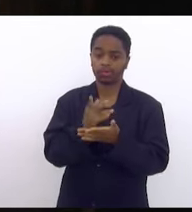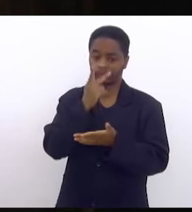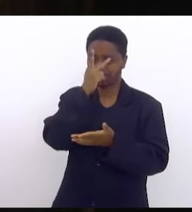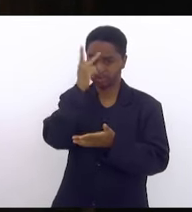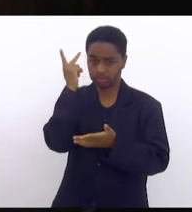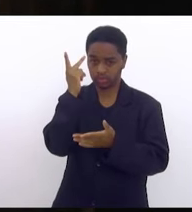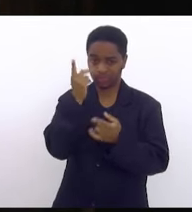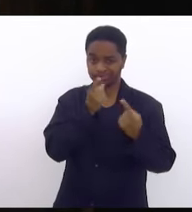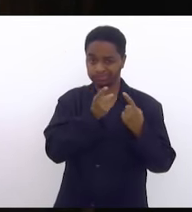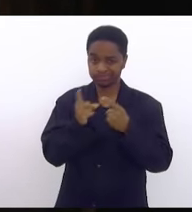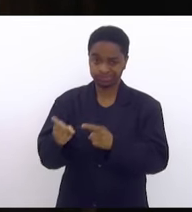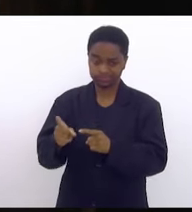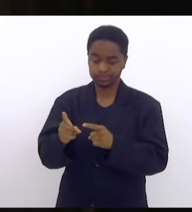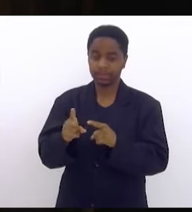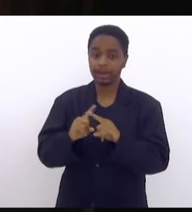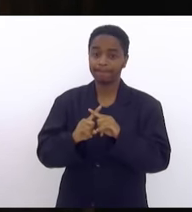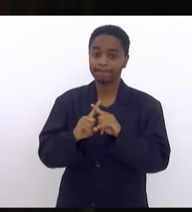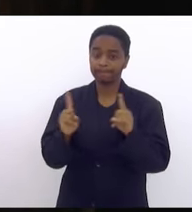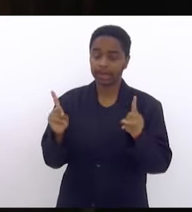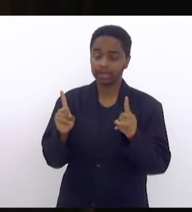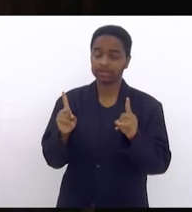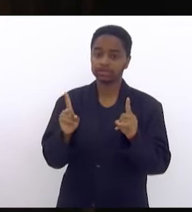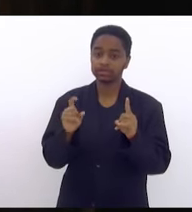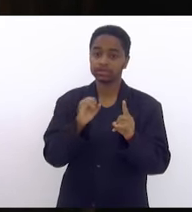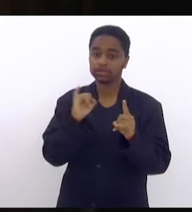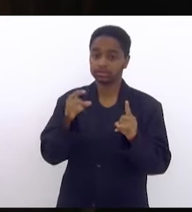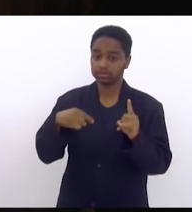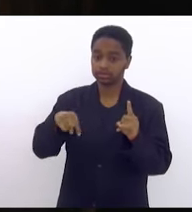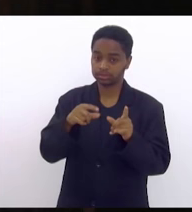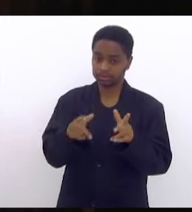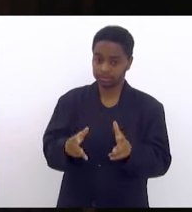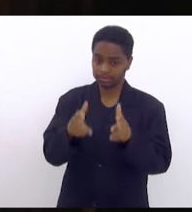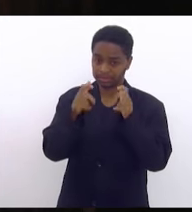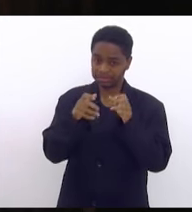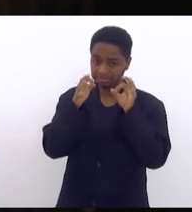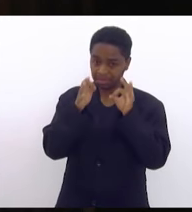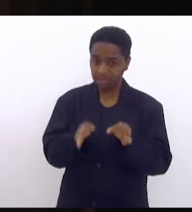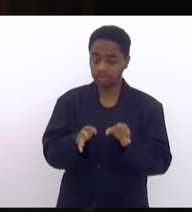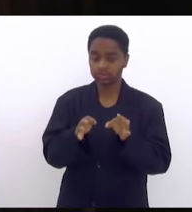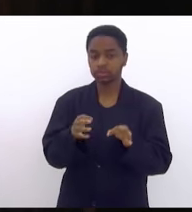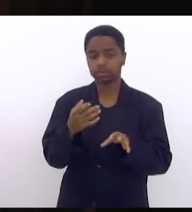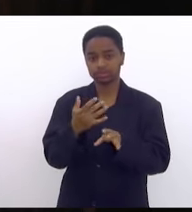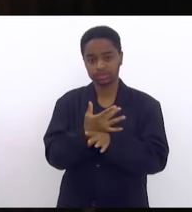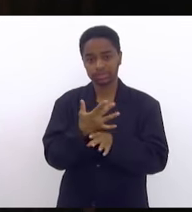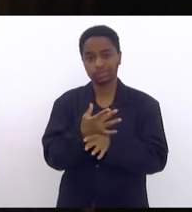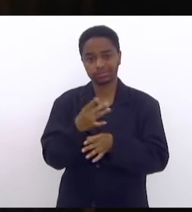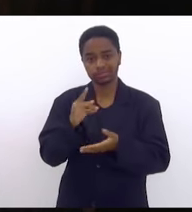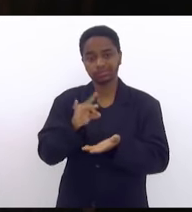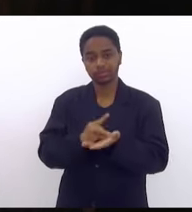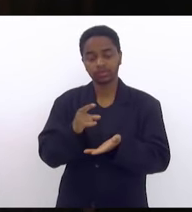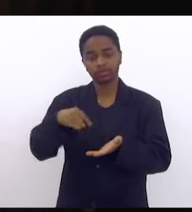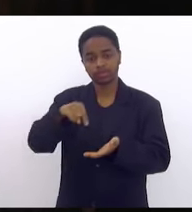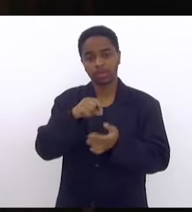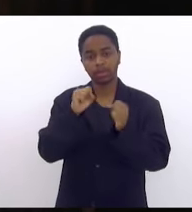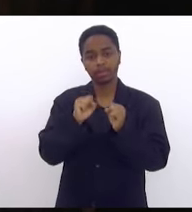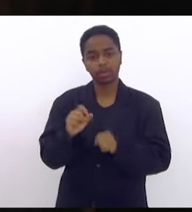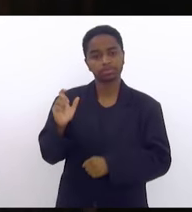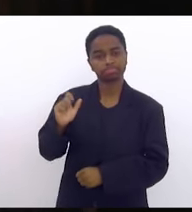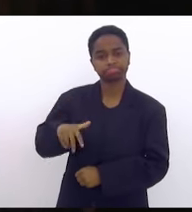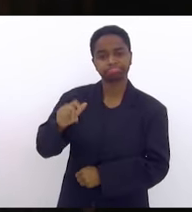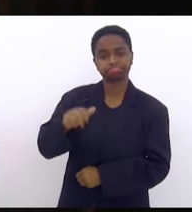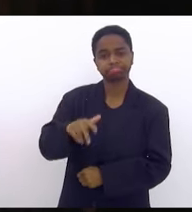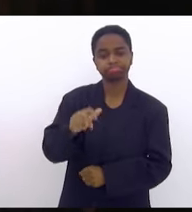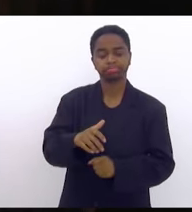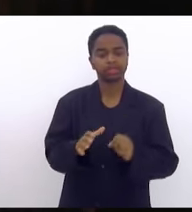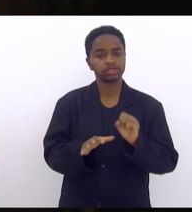oposição, como sempre contesta, mas se você for ver bem, é uma cidade realmente que você pode caminhar à noite, você